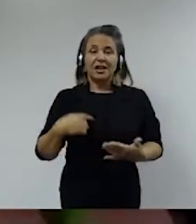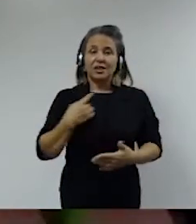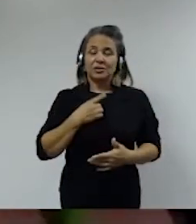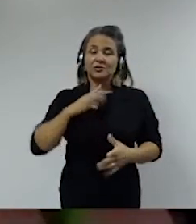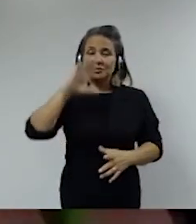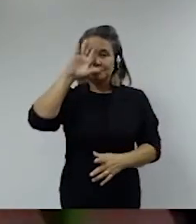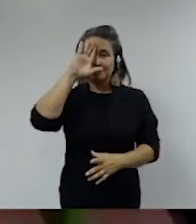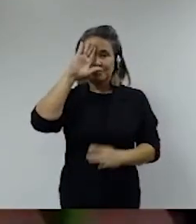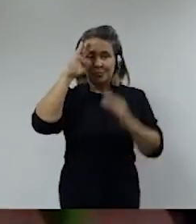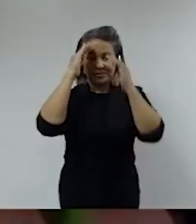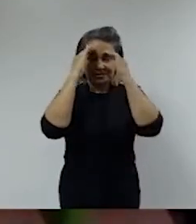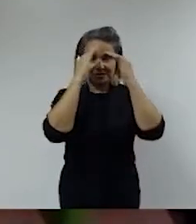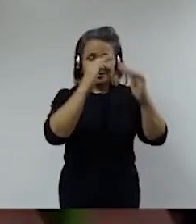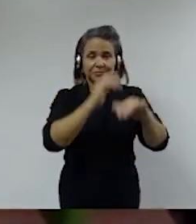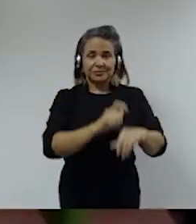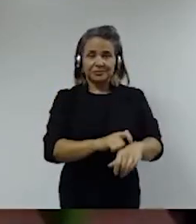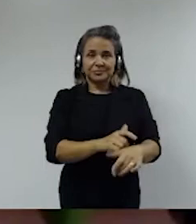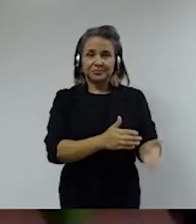o tempo.